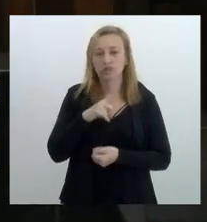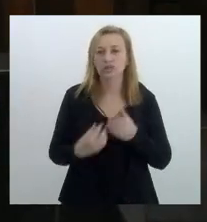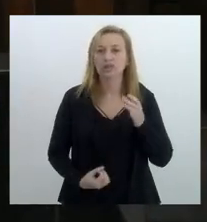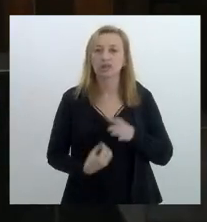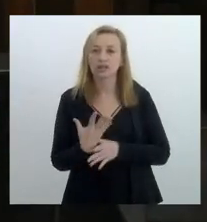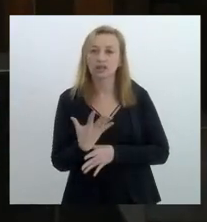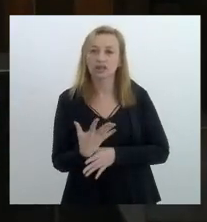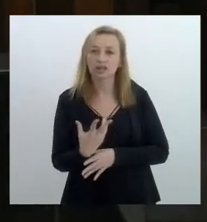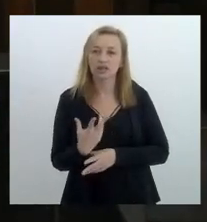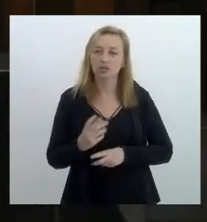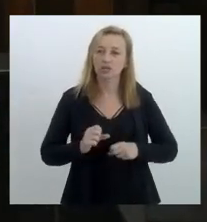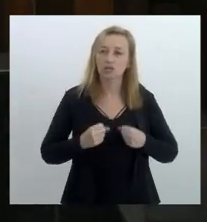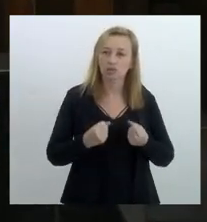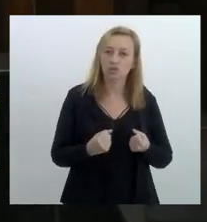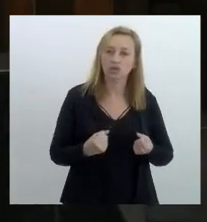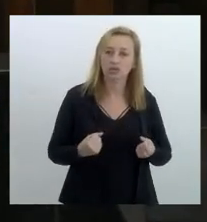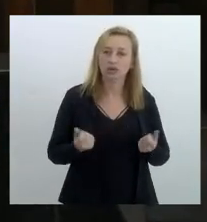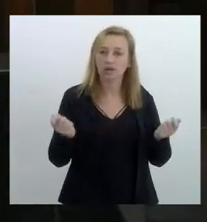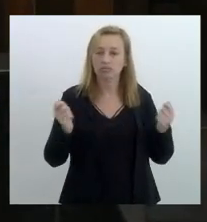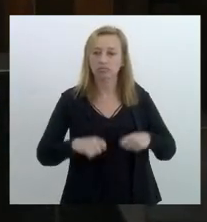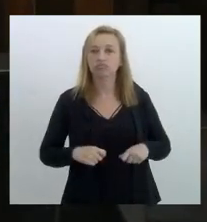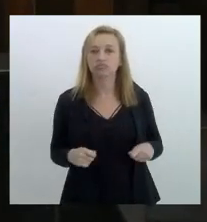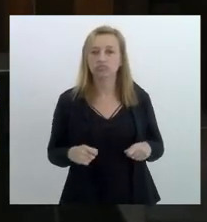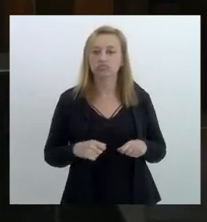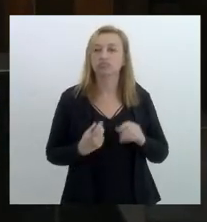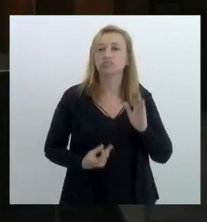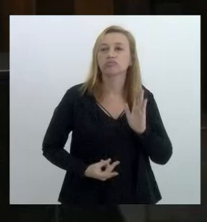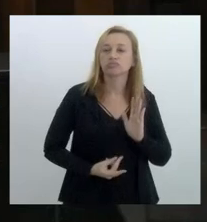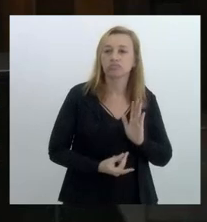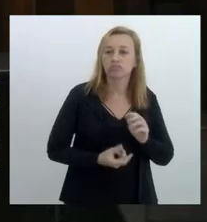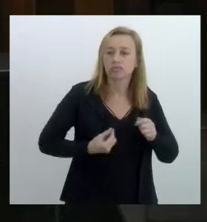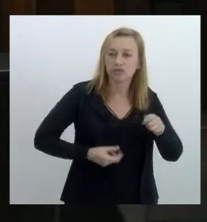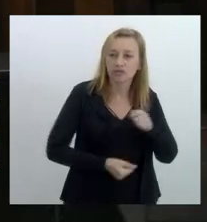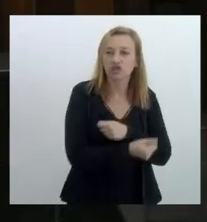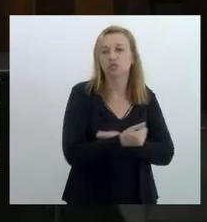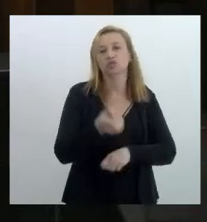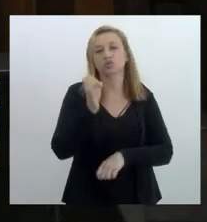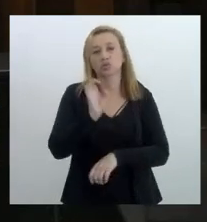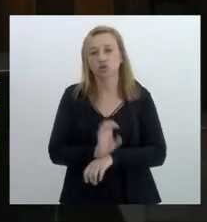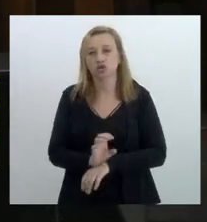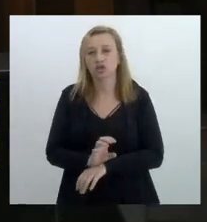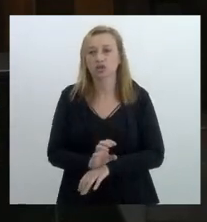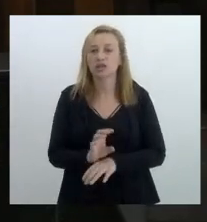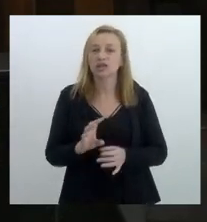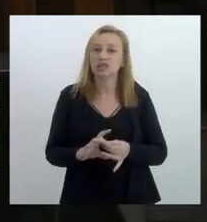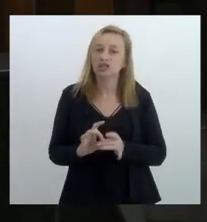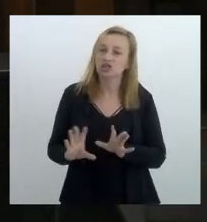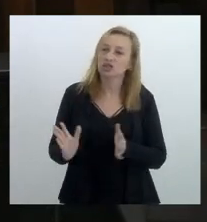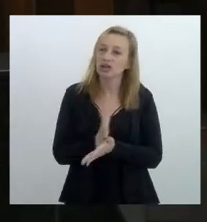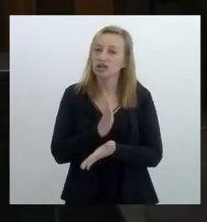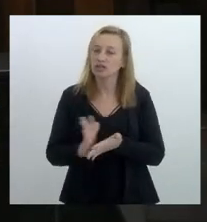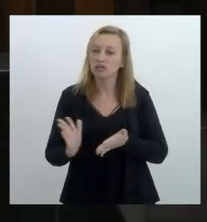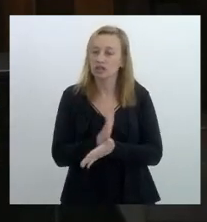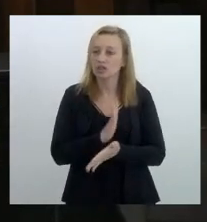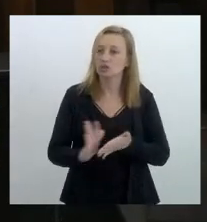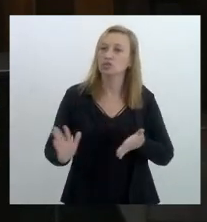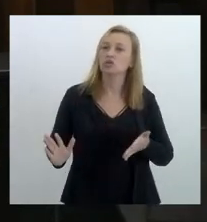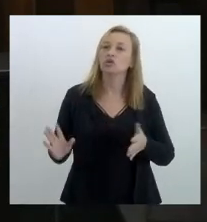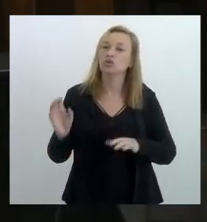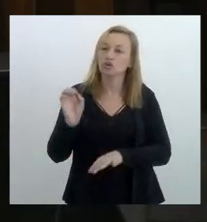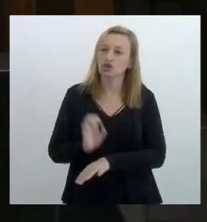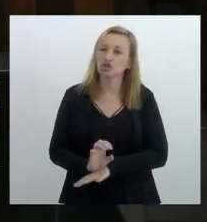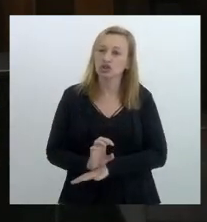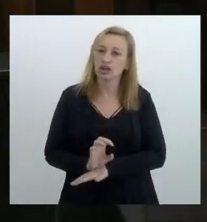camisa de força sobre a capacidade de investimento do Estado, deixando o Estado, muitas vezes, refém de